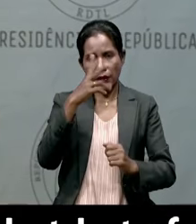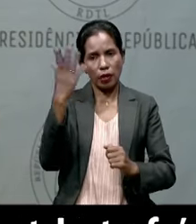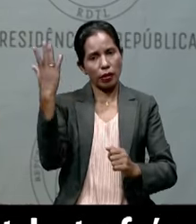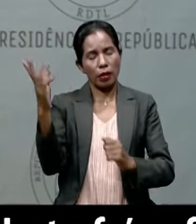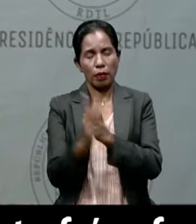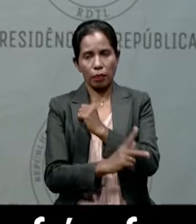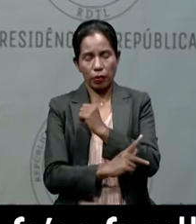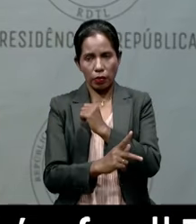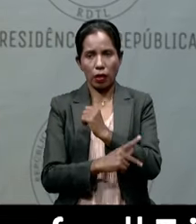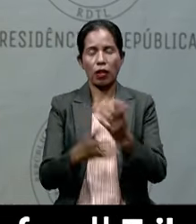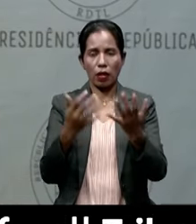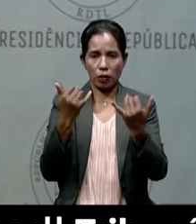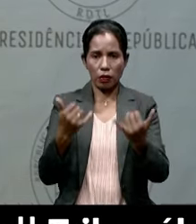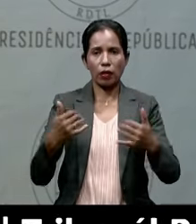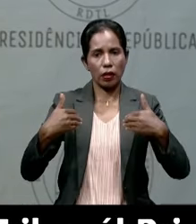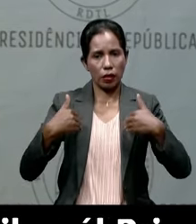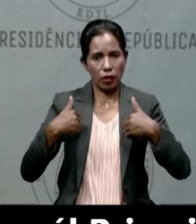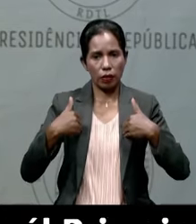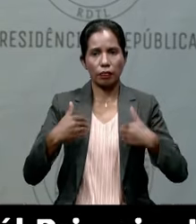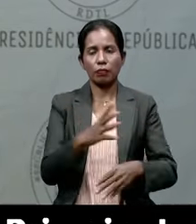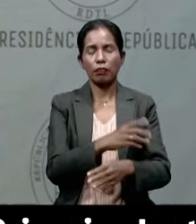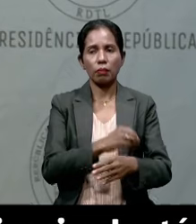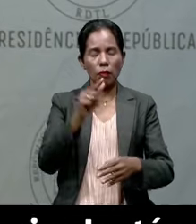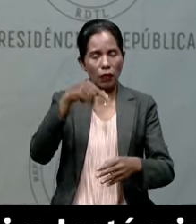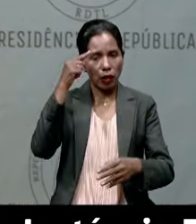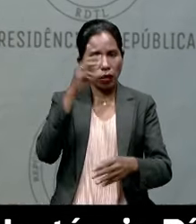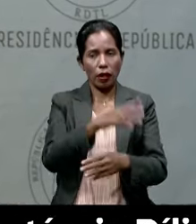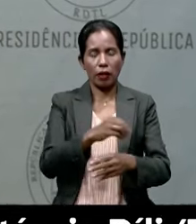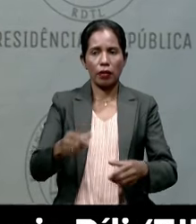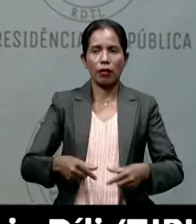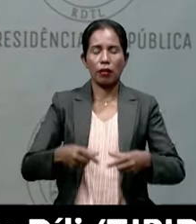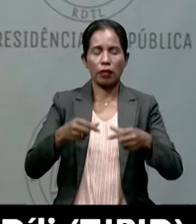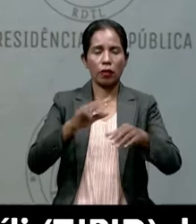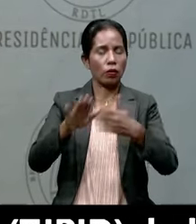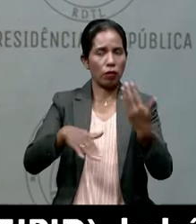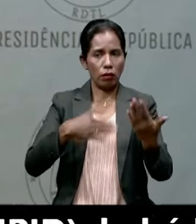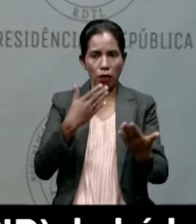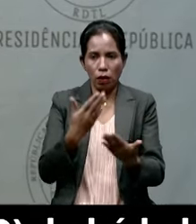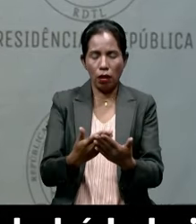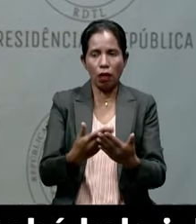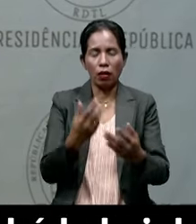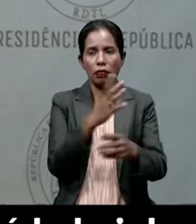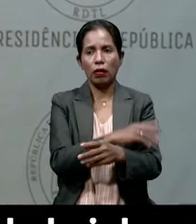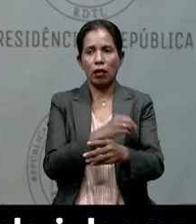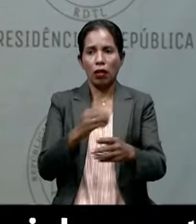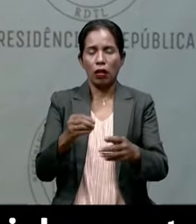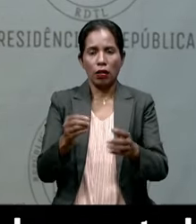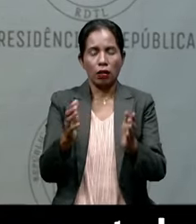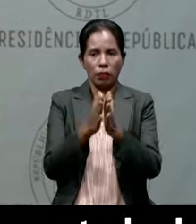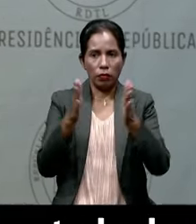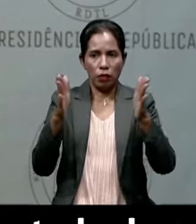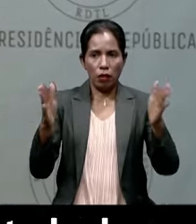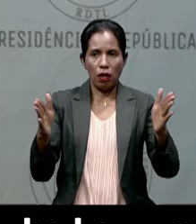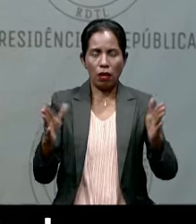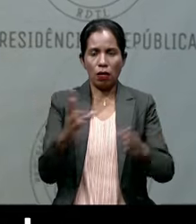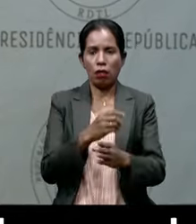infelizmente, é que está, quando o governo tomou posse, deparou-se com uma situação de uma grande... de um